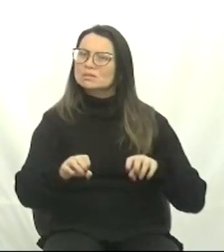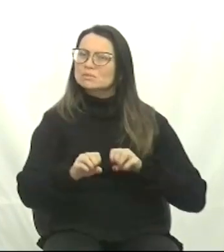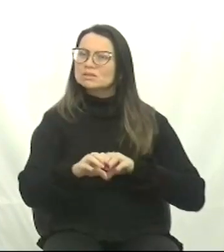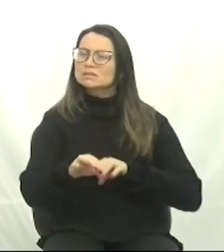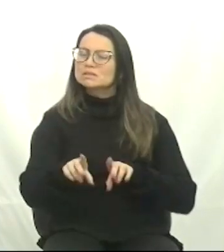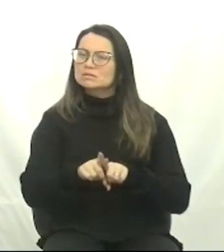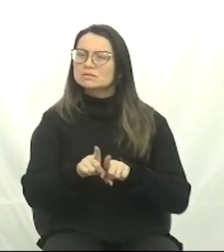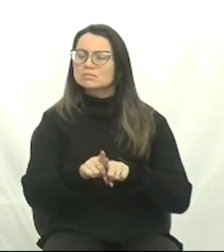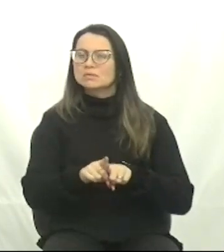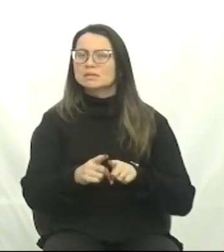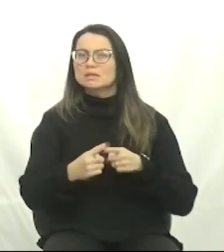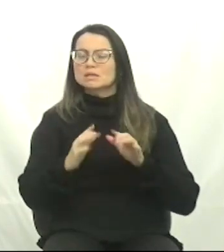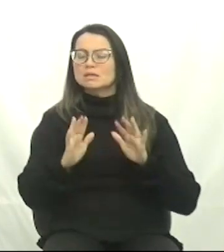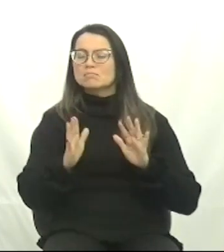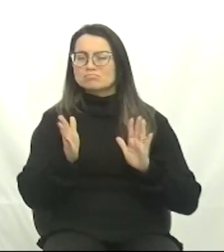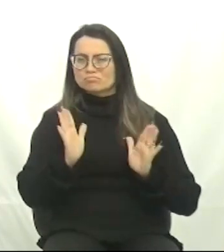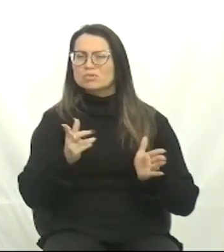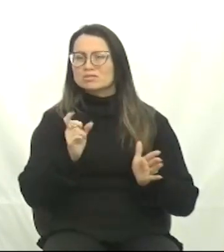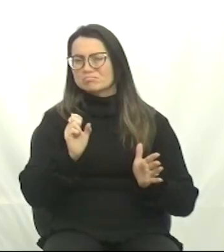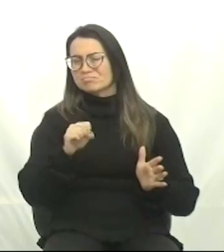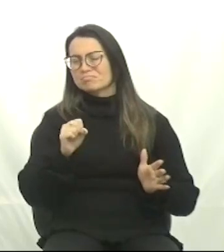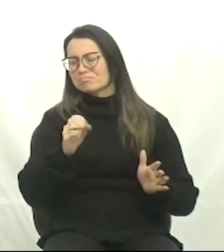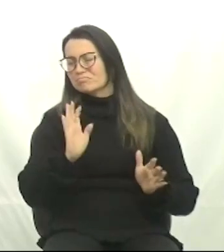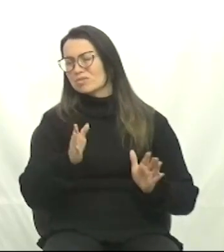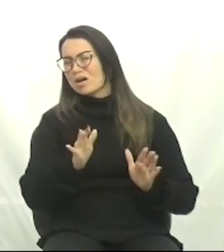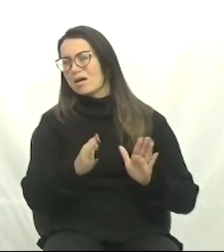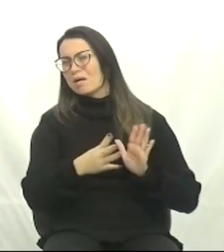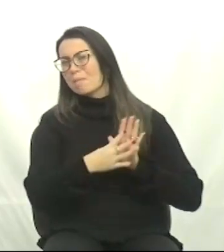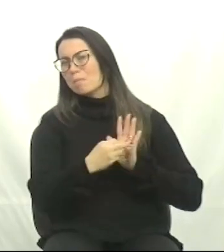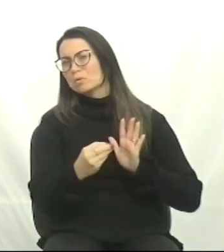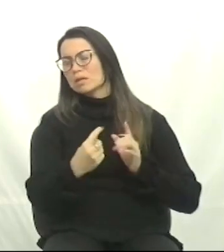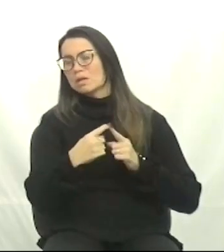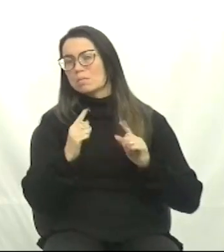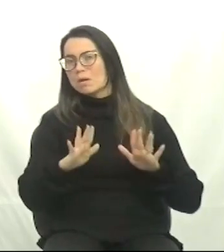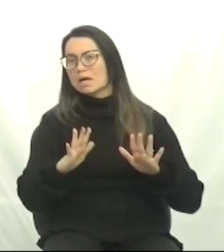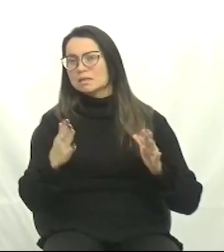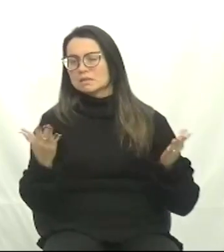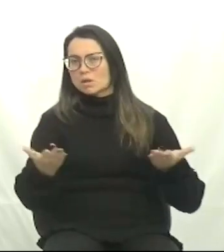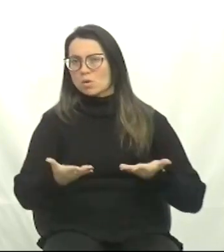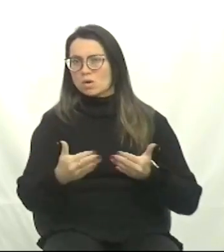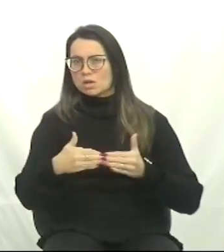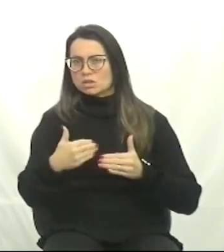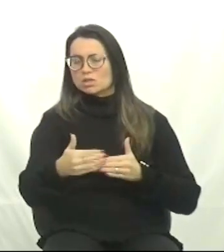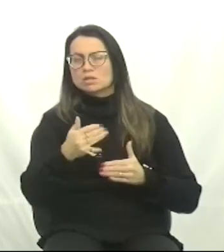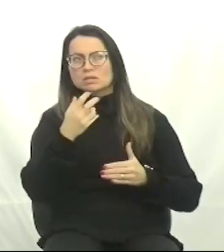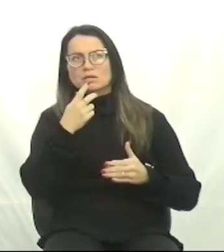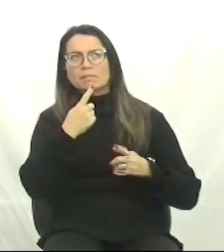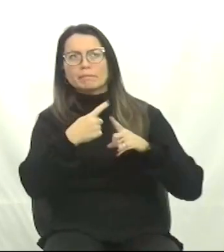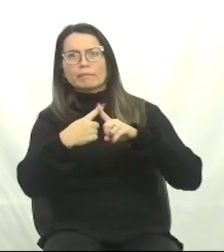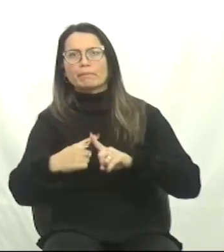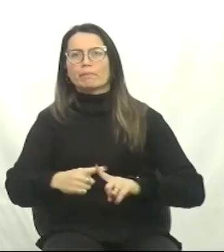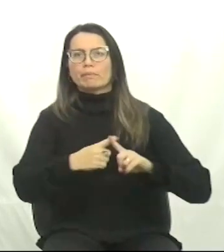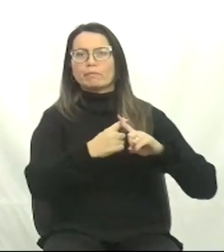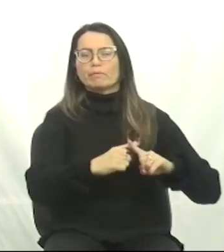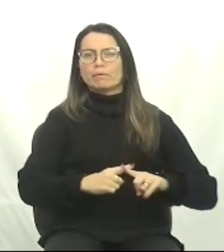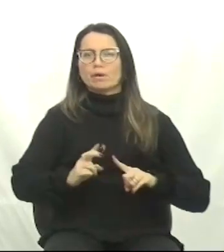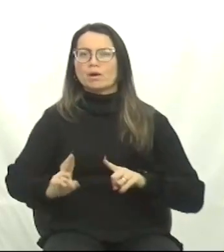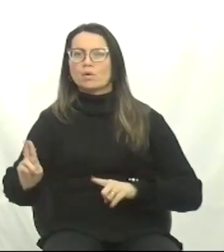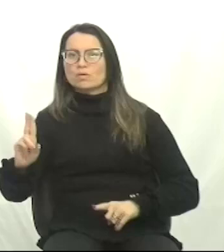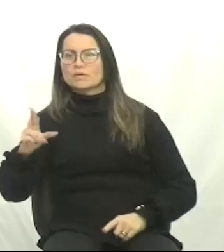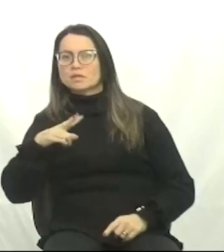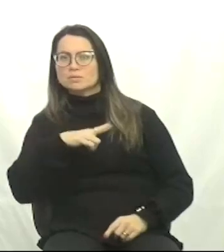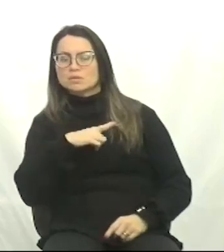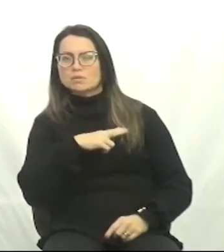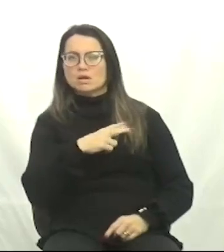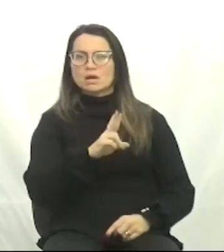comunitárias. Mas a gente não pode levar agora fazer uma disputa quase que ideológica entre essas universidades que